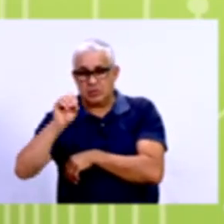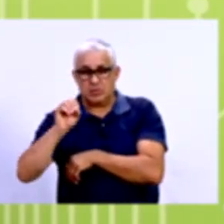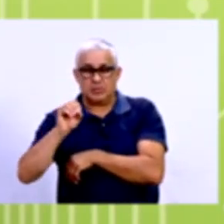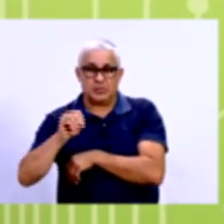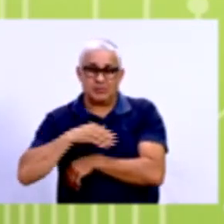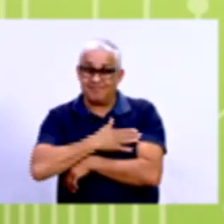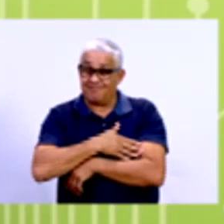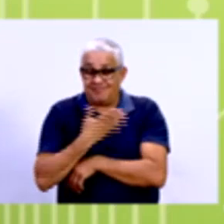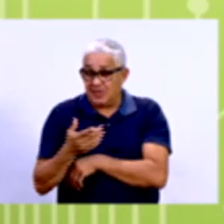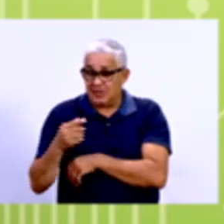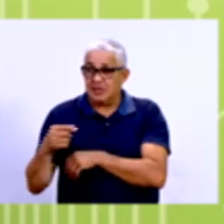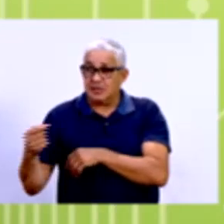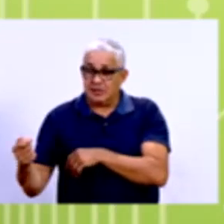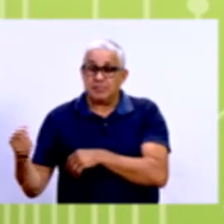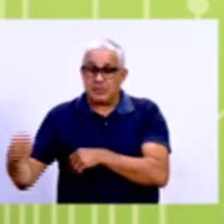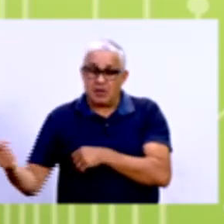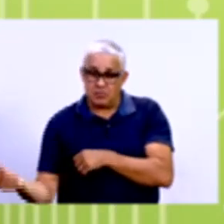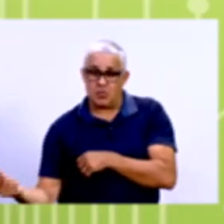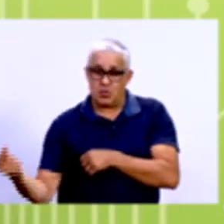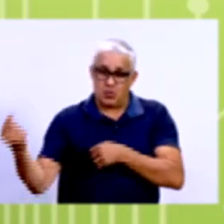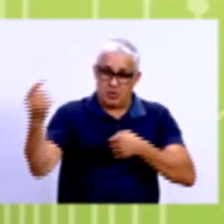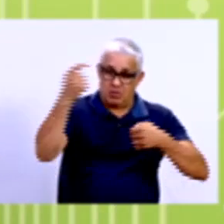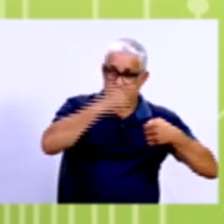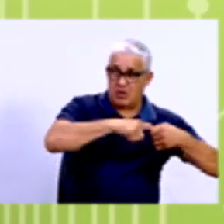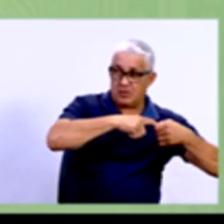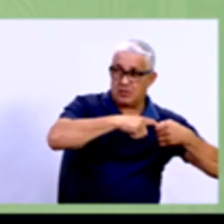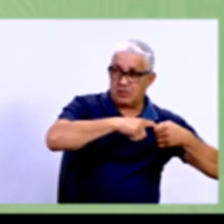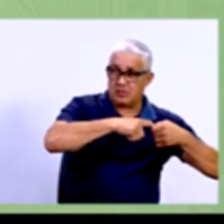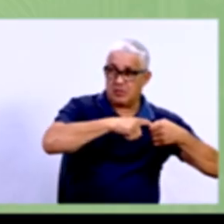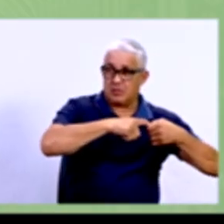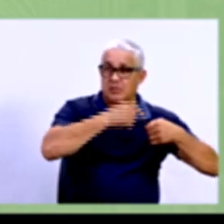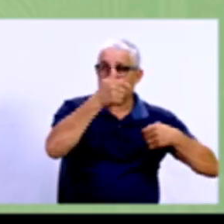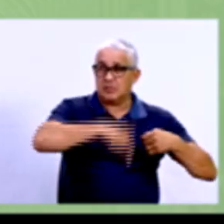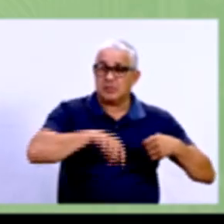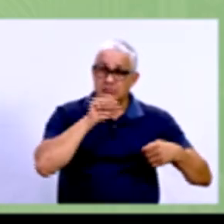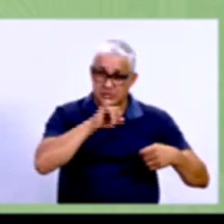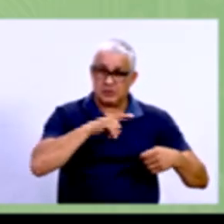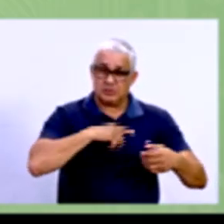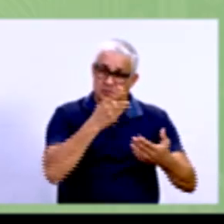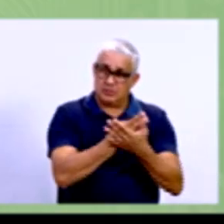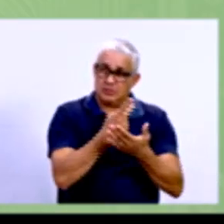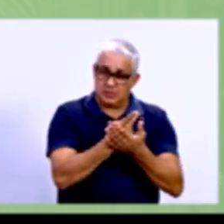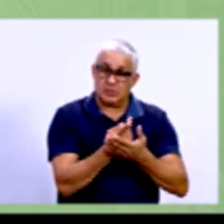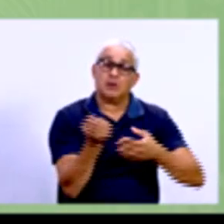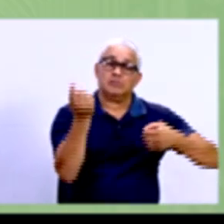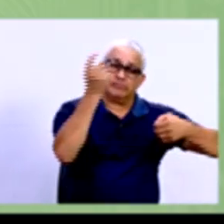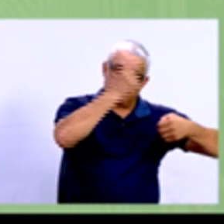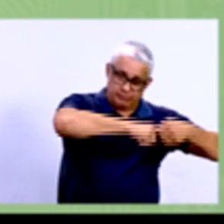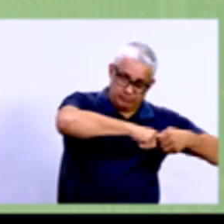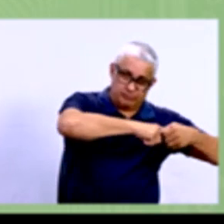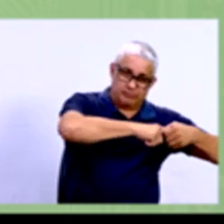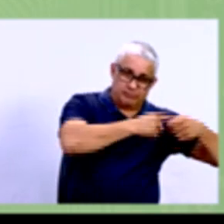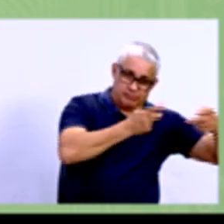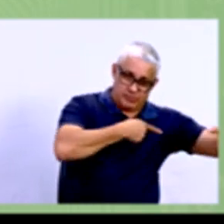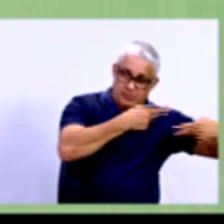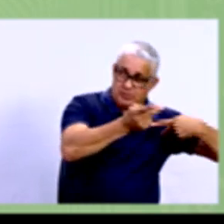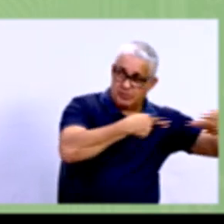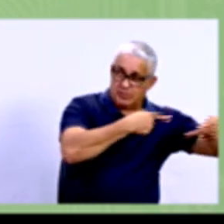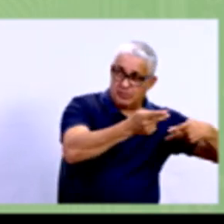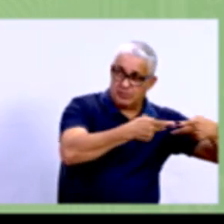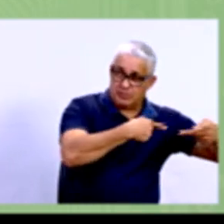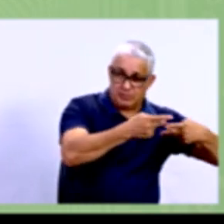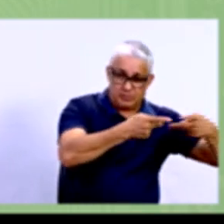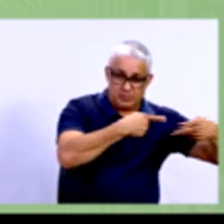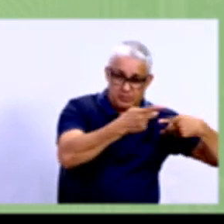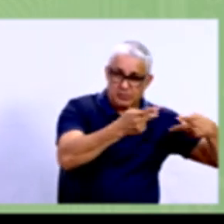vai estar fora da realidade, né? Então, se apresenta erros, volta lá para o planejamento, são só